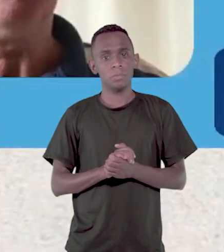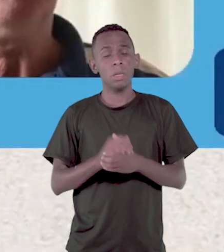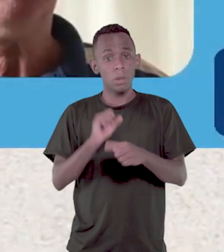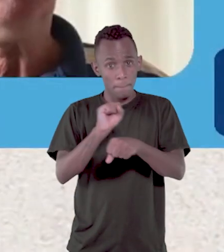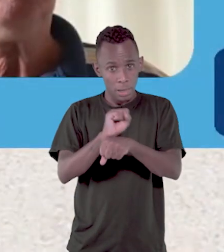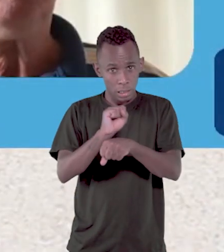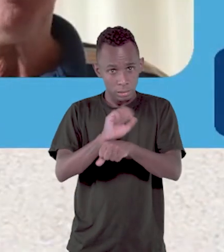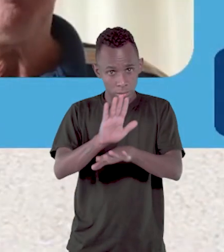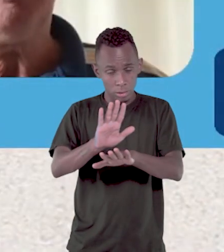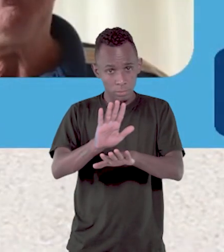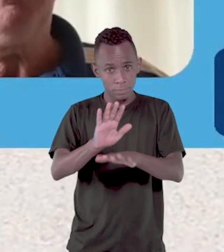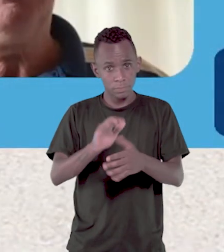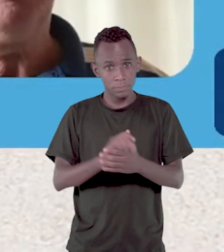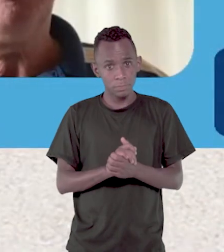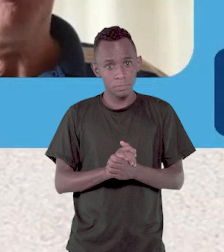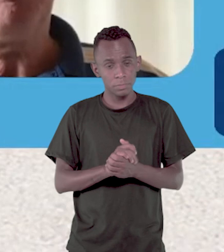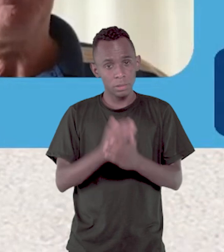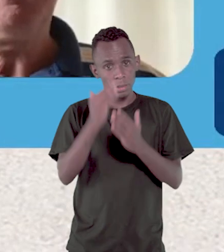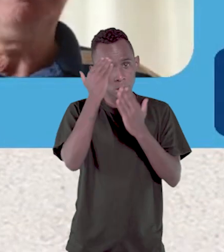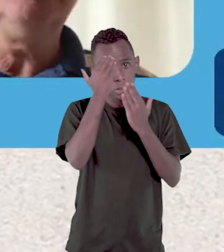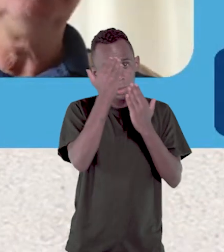Fato, eu vou dar uma paradinha aqui,